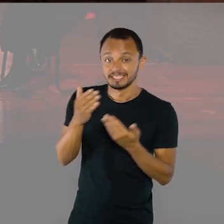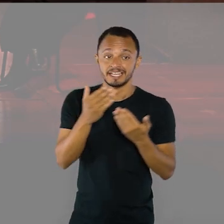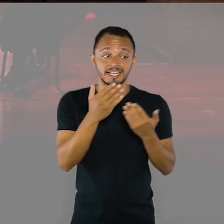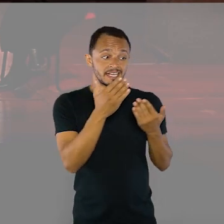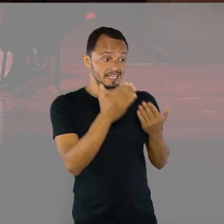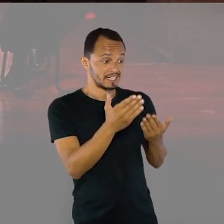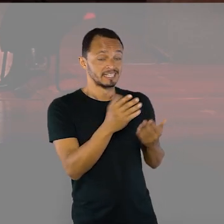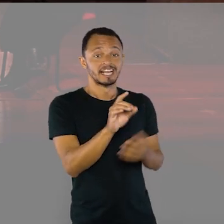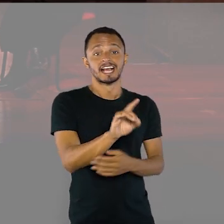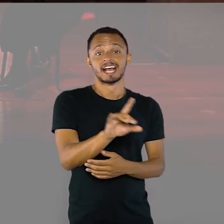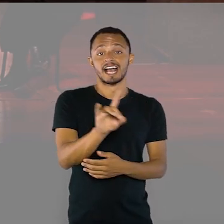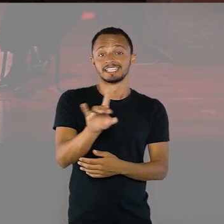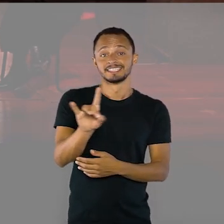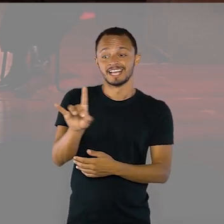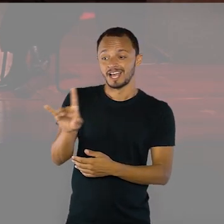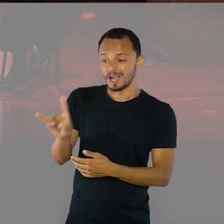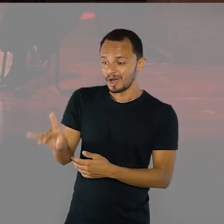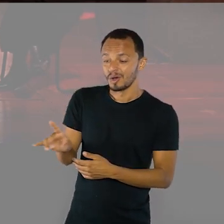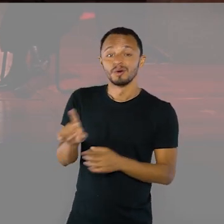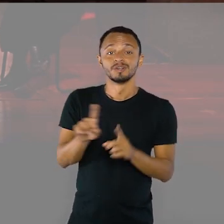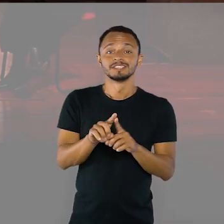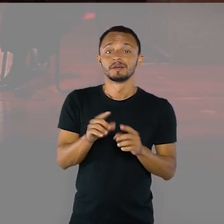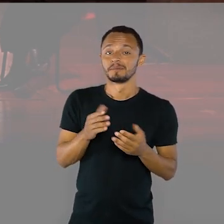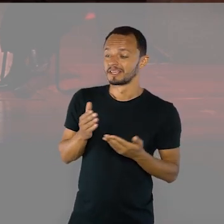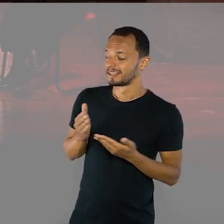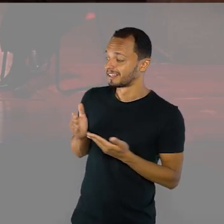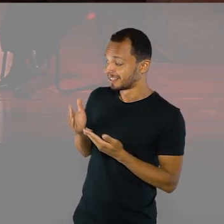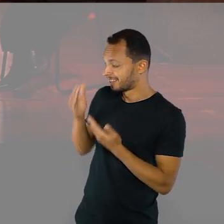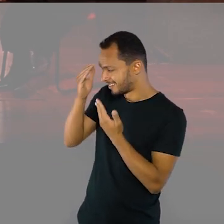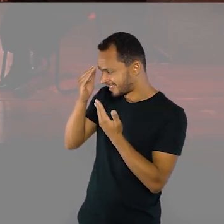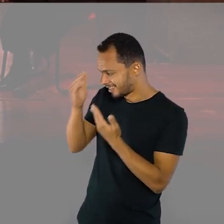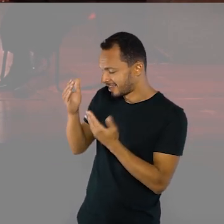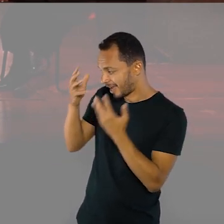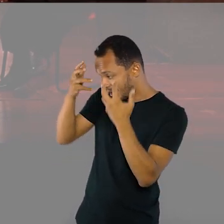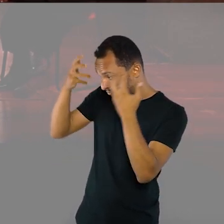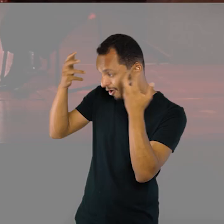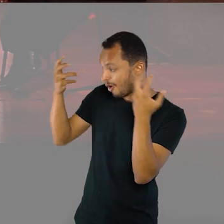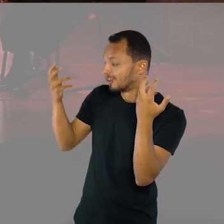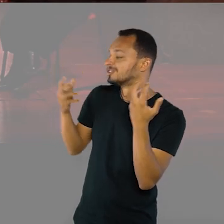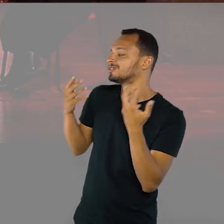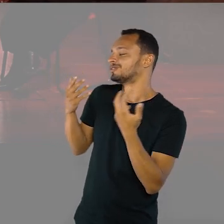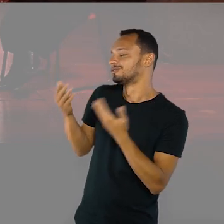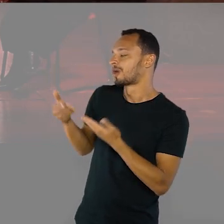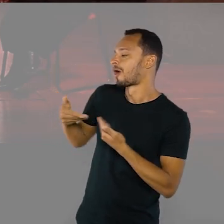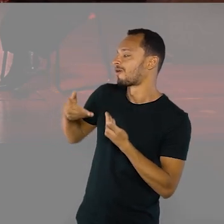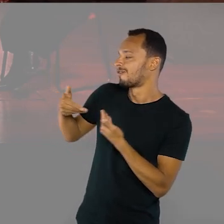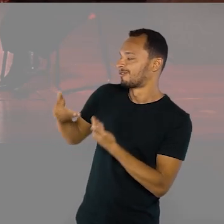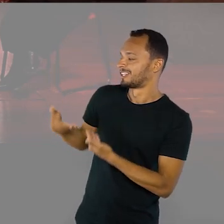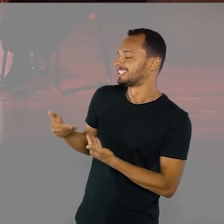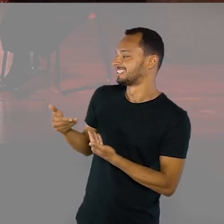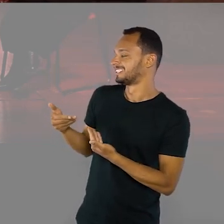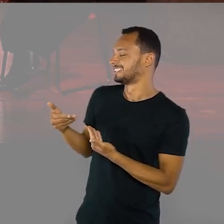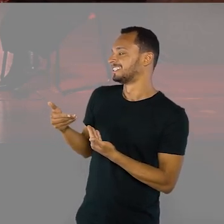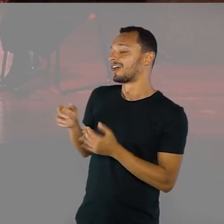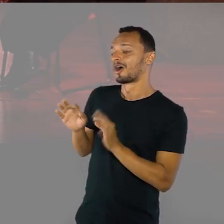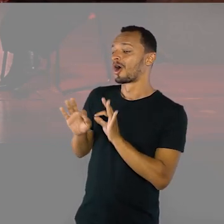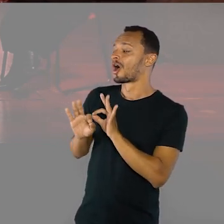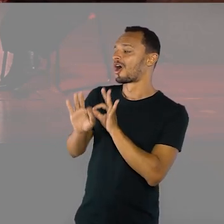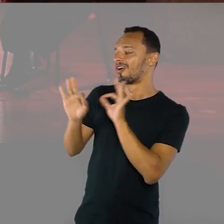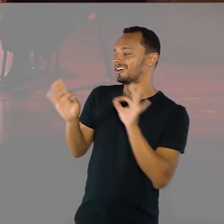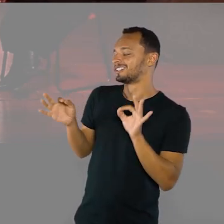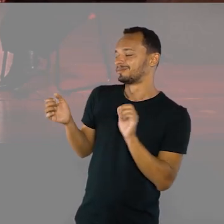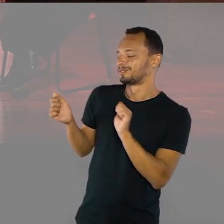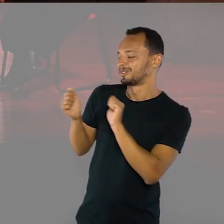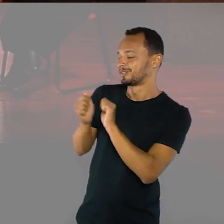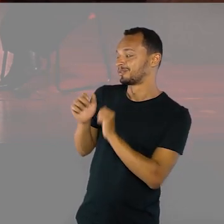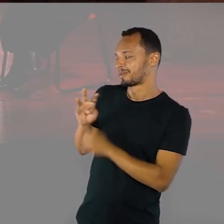de vocês, agradecer especialmente ao Afonso pelo convite. Foi, enfim, uma oportunidade ótima de poder estar aqui